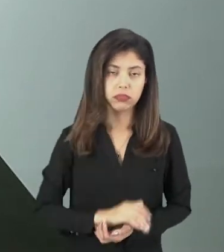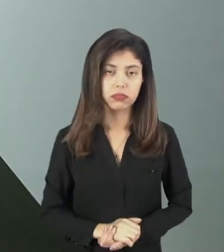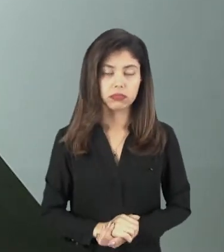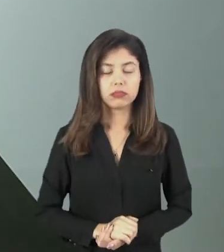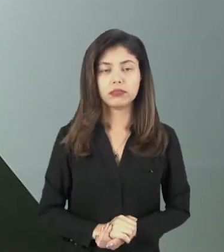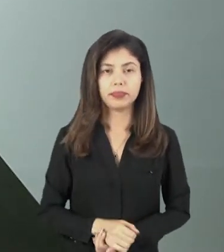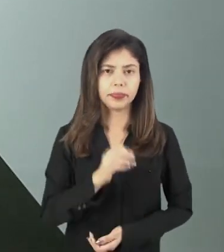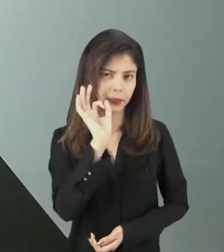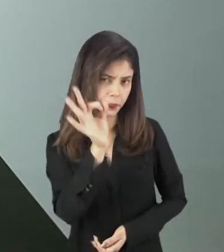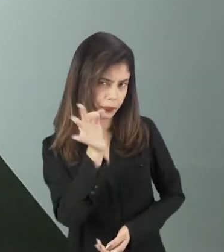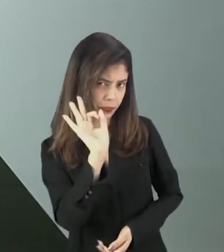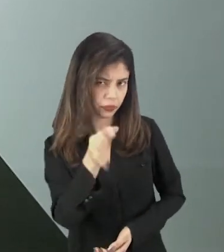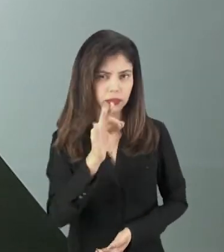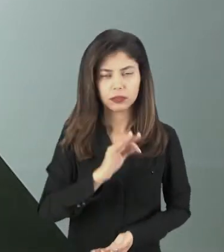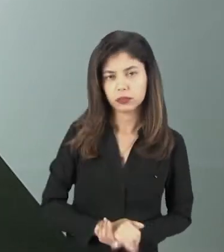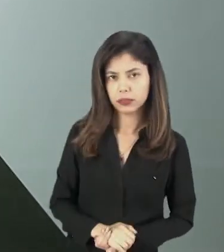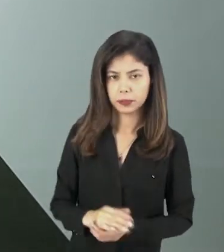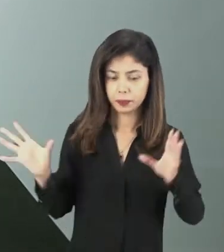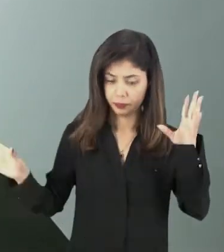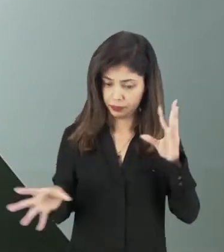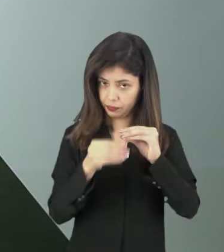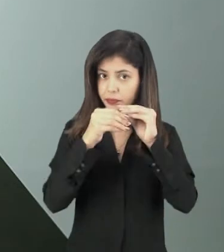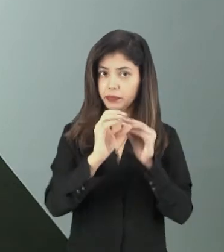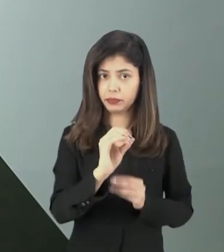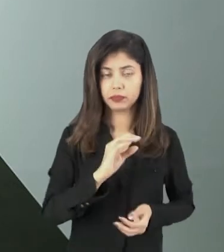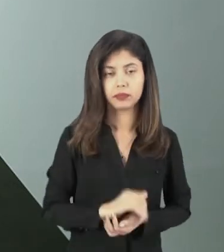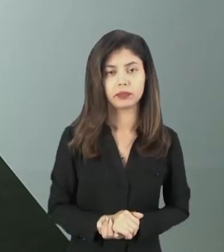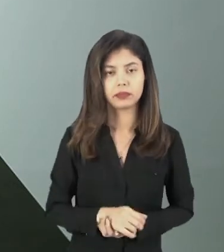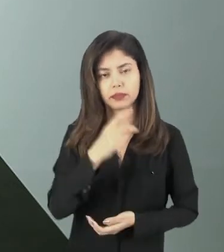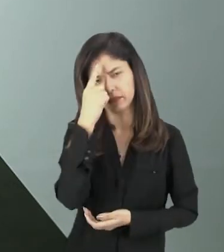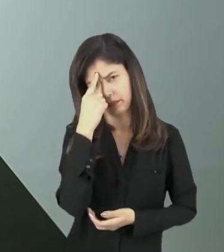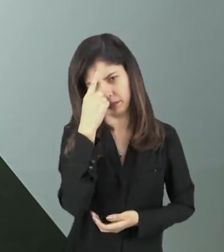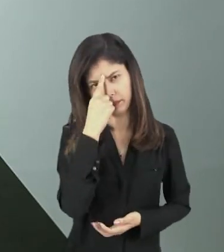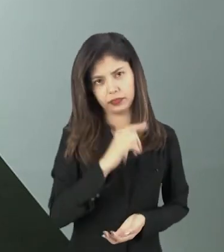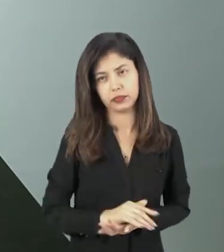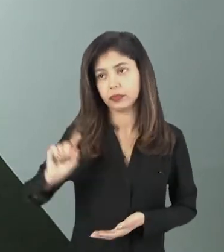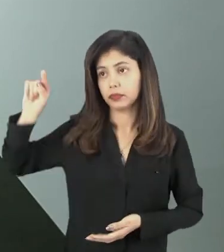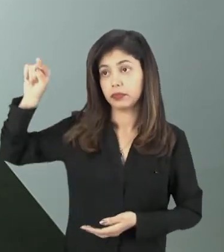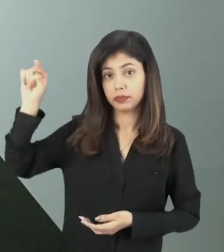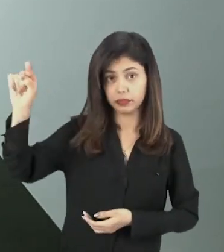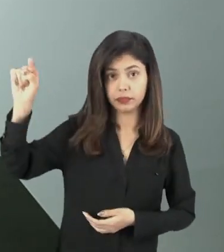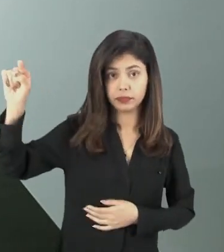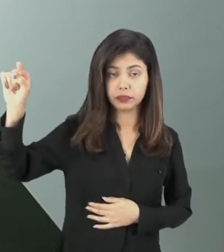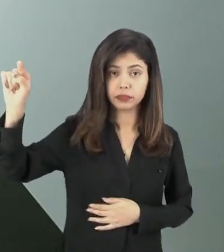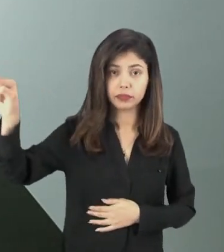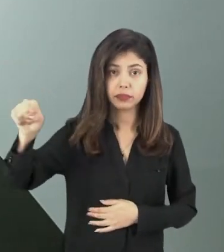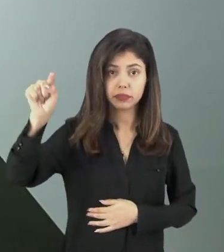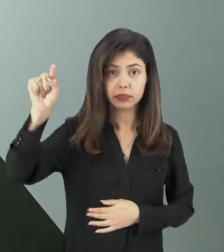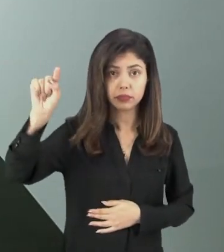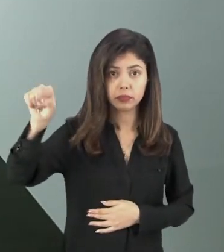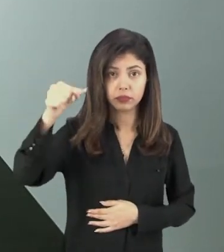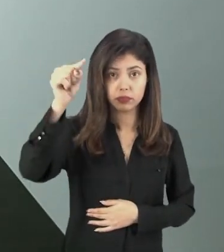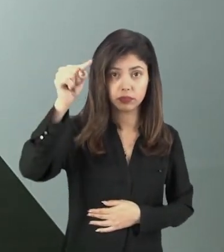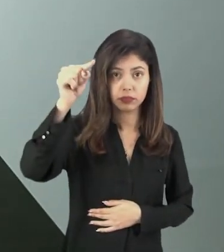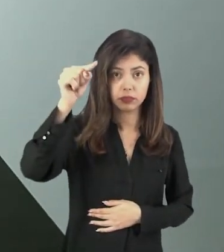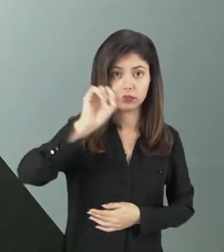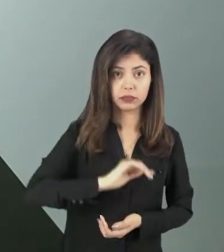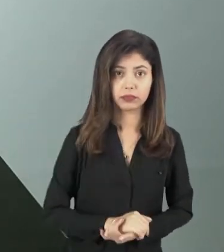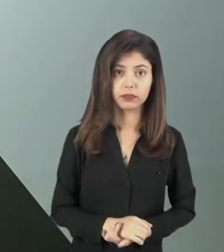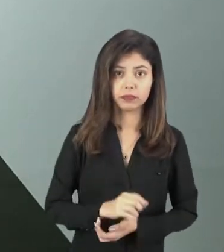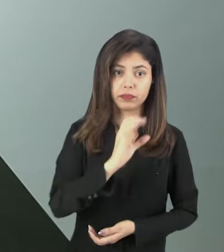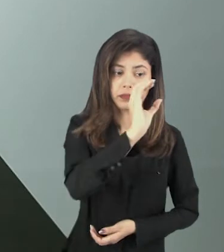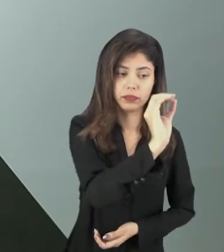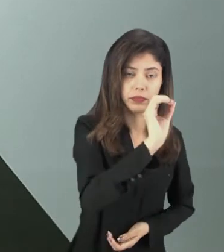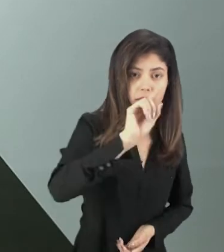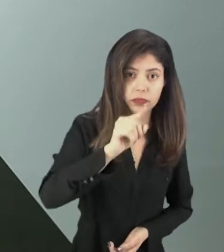algarismos certinho completei com 0 imaginando que eu tenho uma vírgula que eu vou correr essa, uma duas